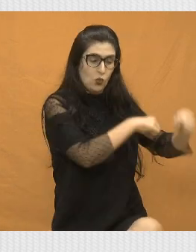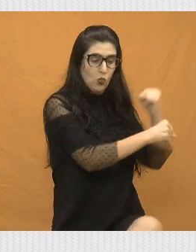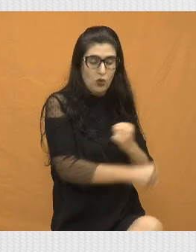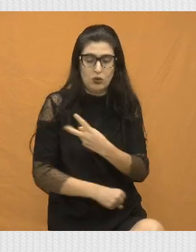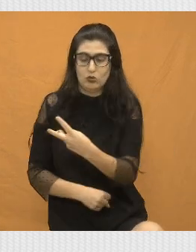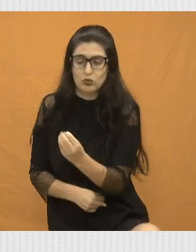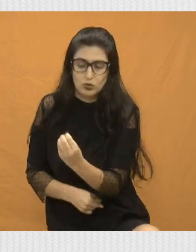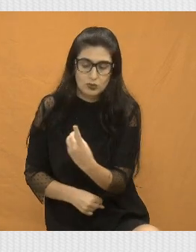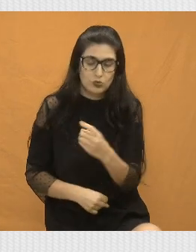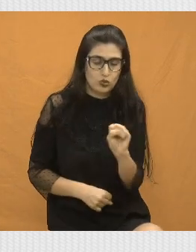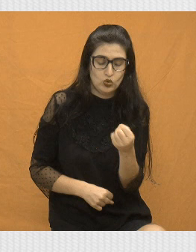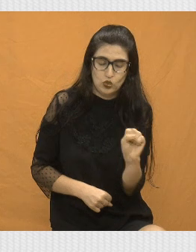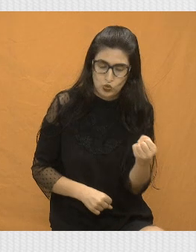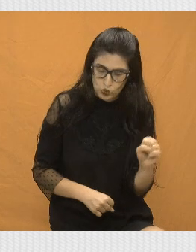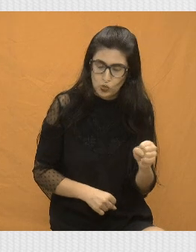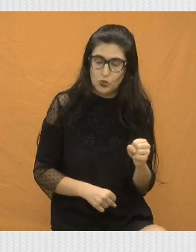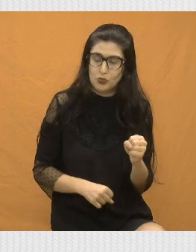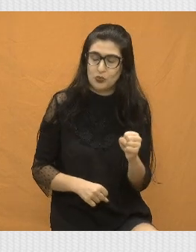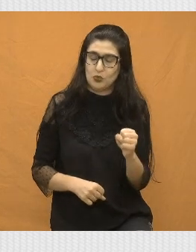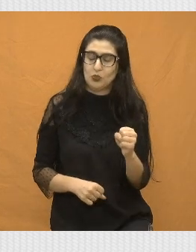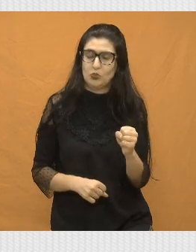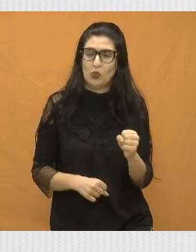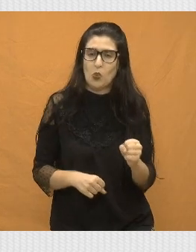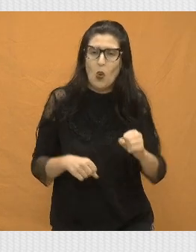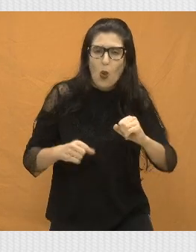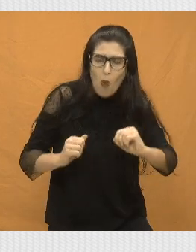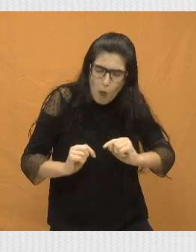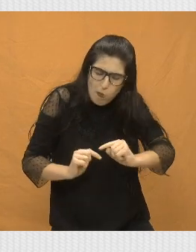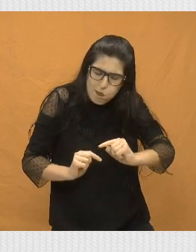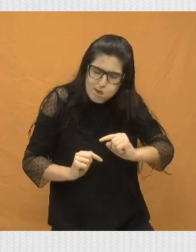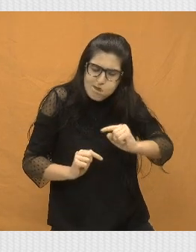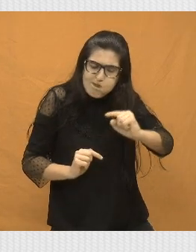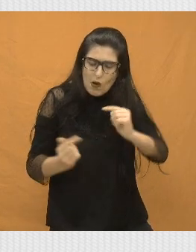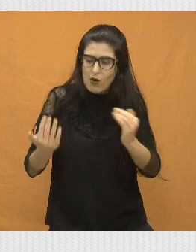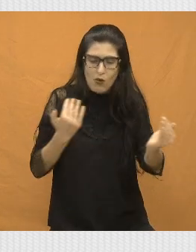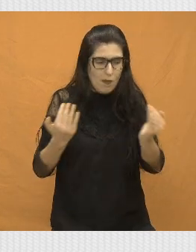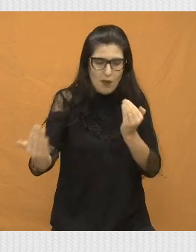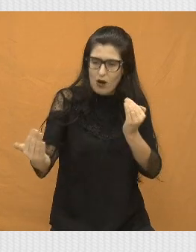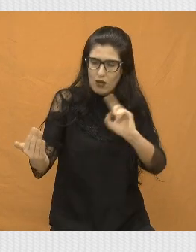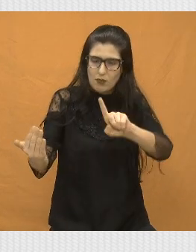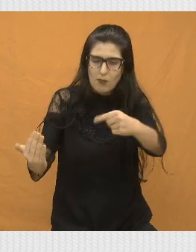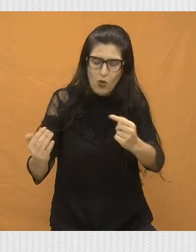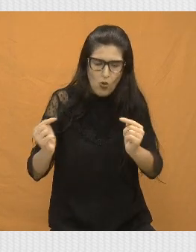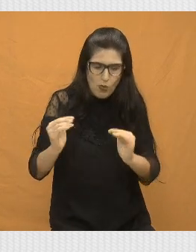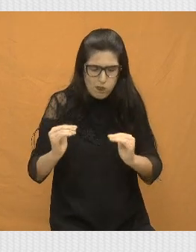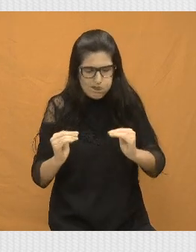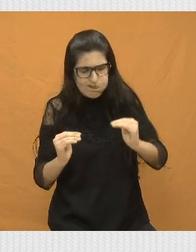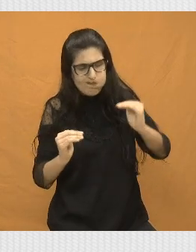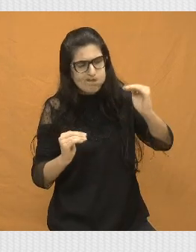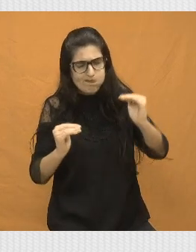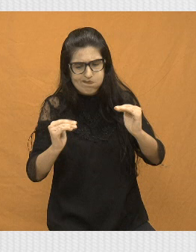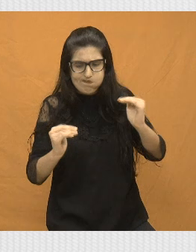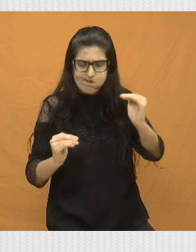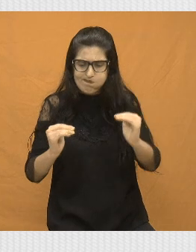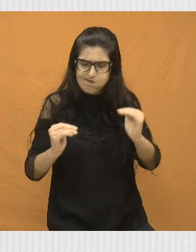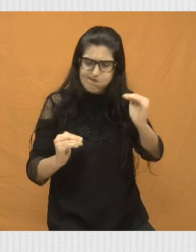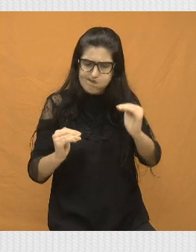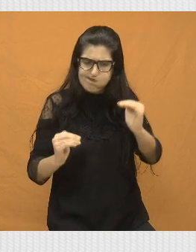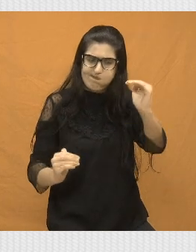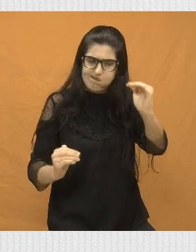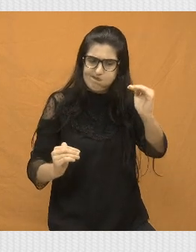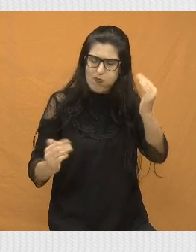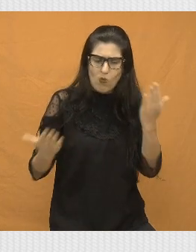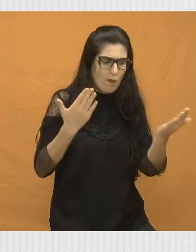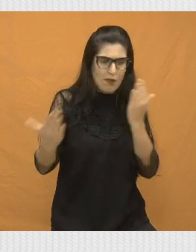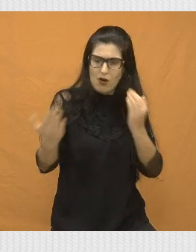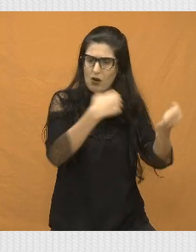foi um pequeno aumento referente ao ano anterior. Lembrando que,